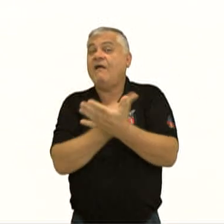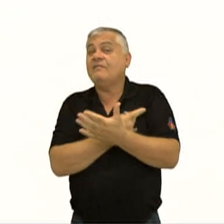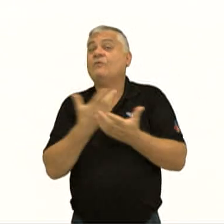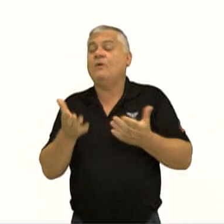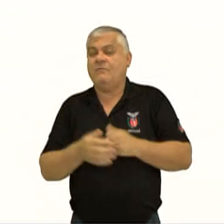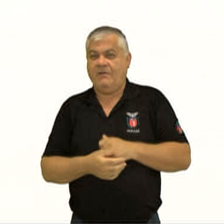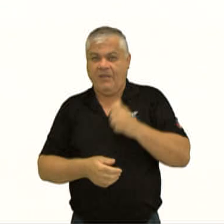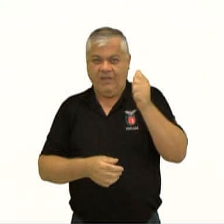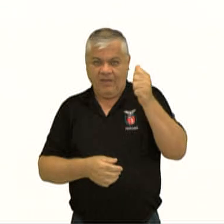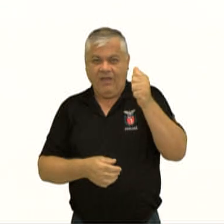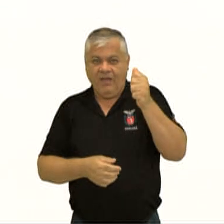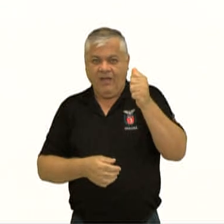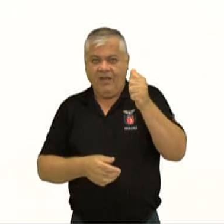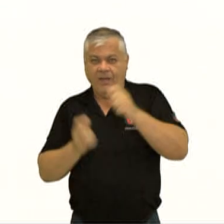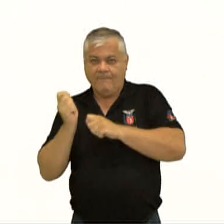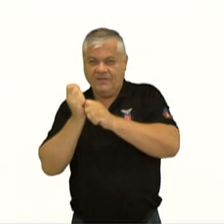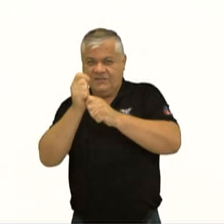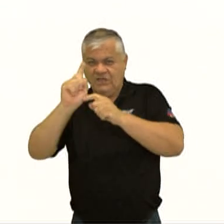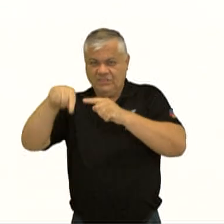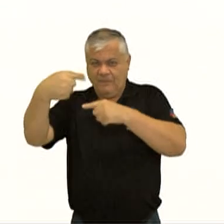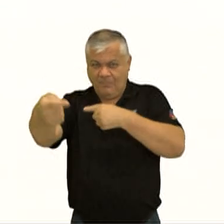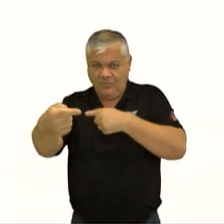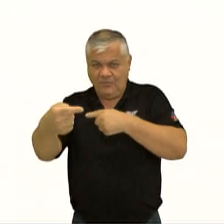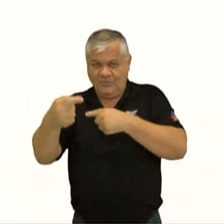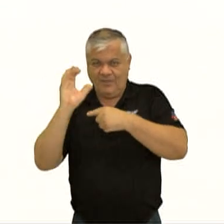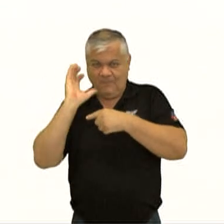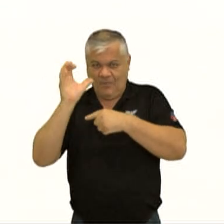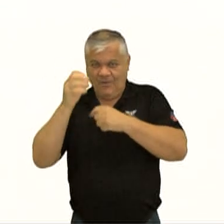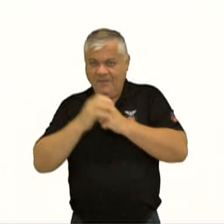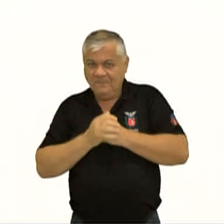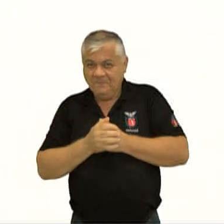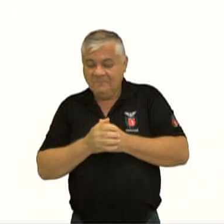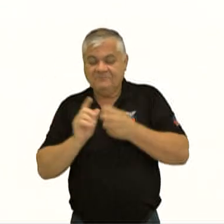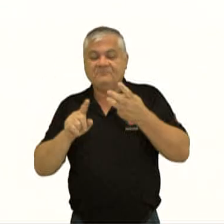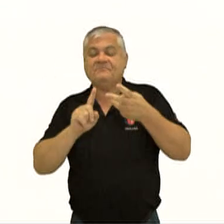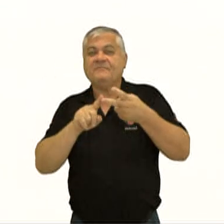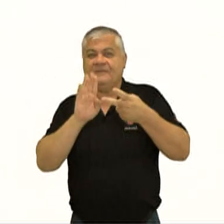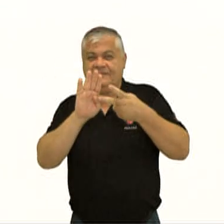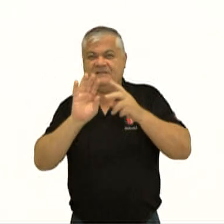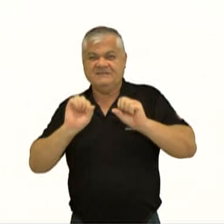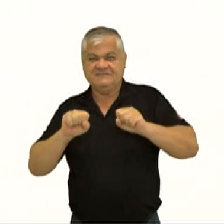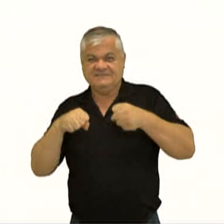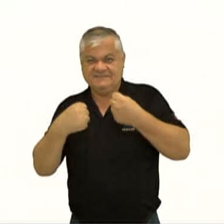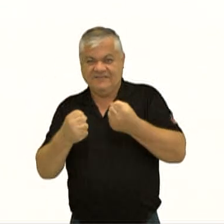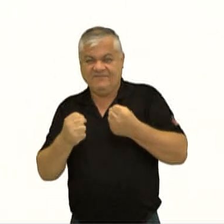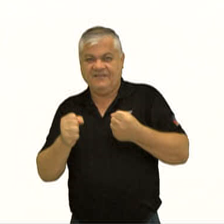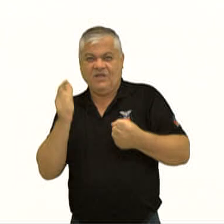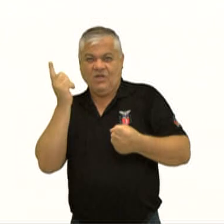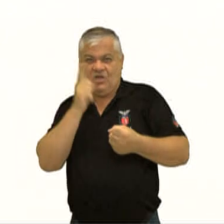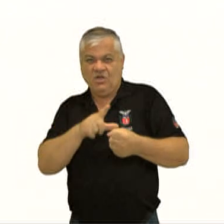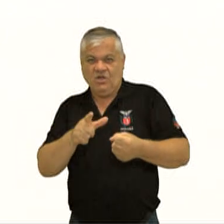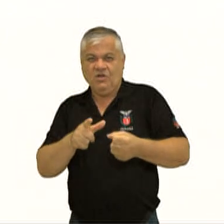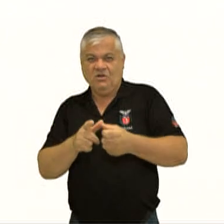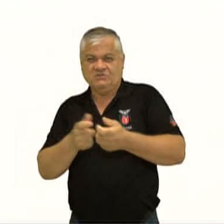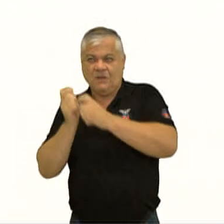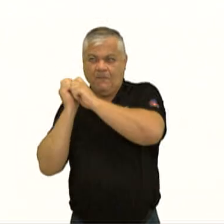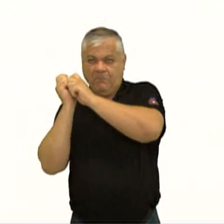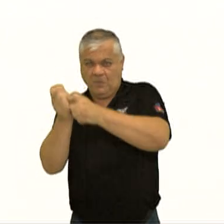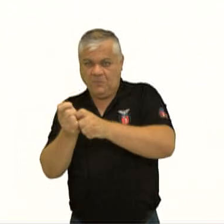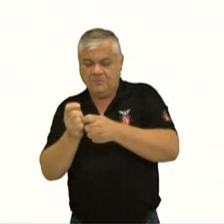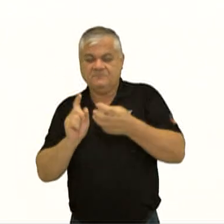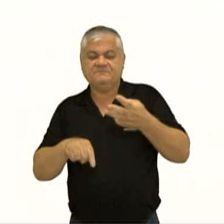A, batedor chega na base depois da bola. Letra B, defesa atinge o batedor com a bola enquanto